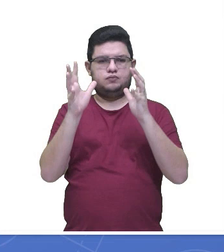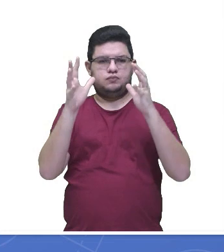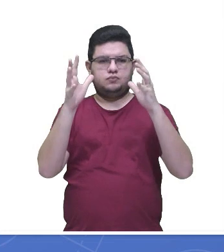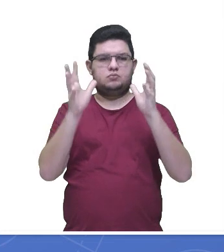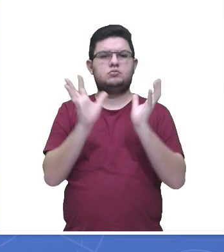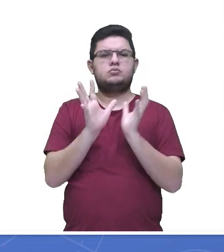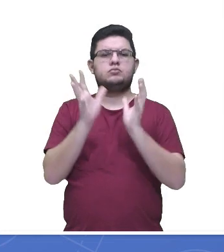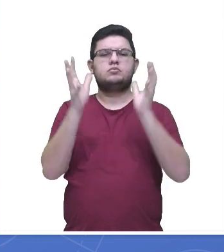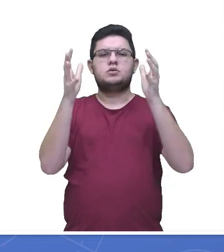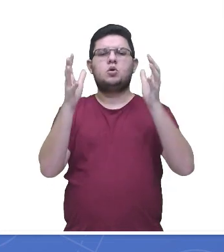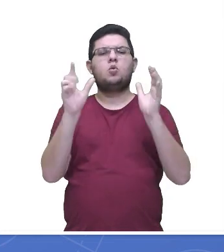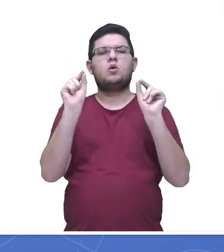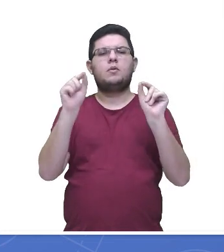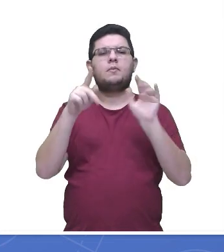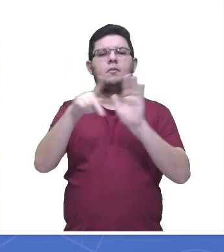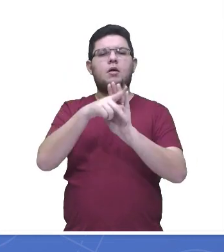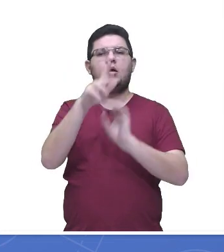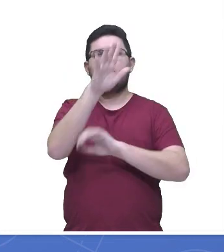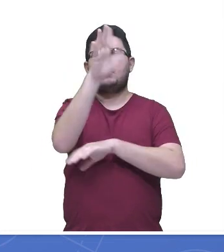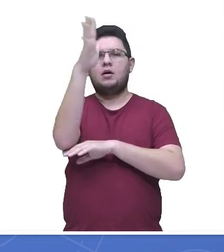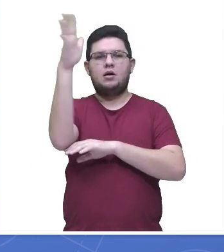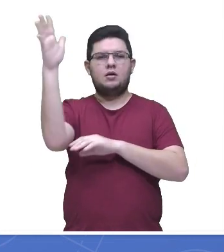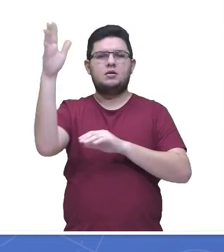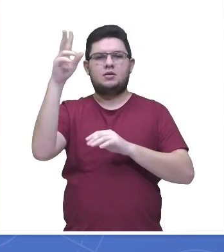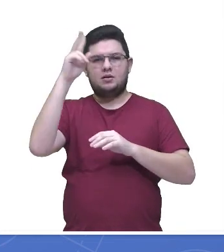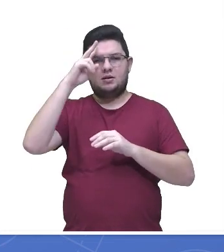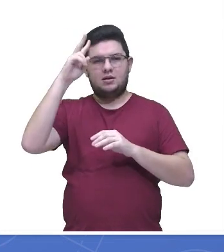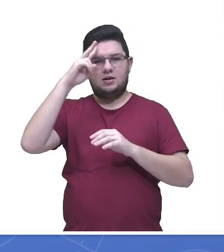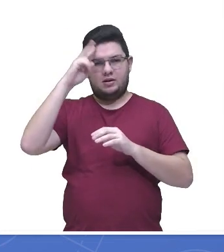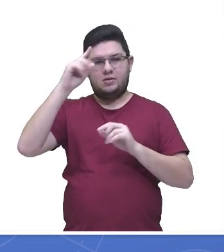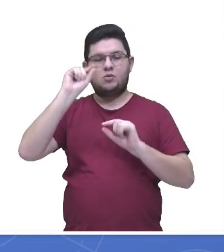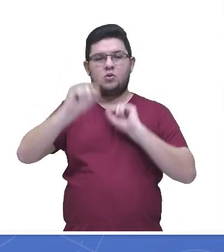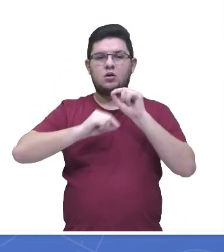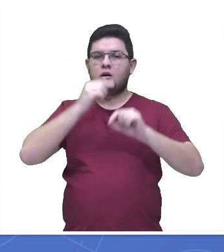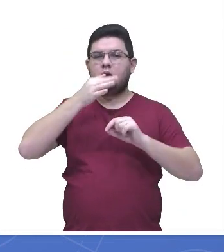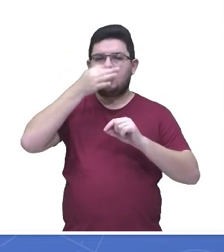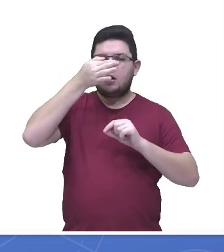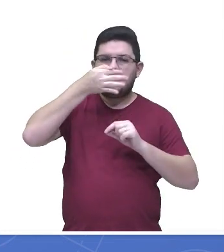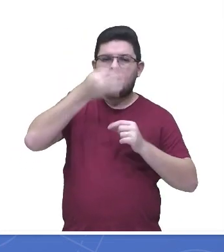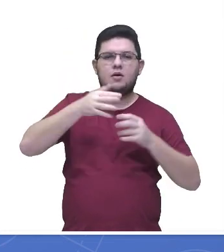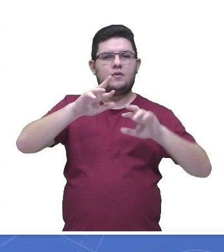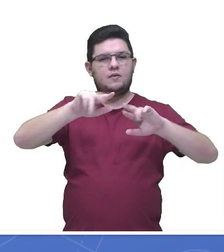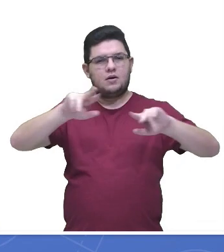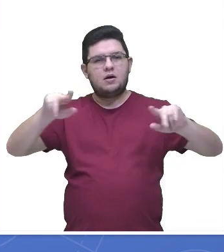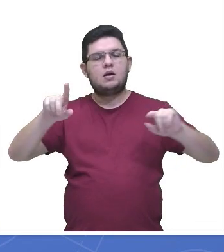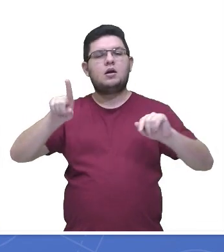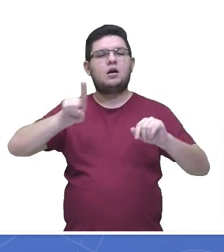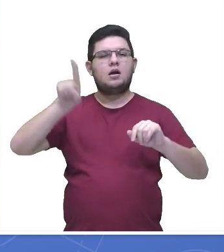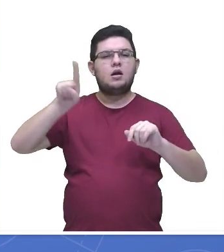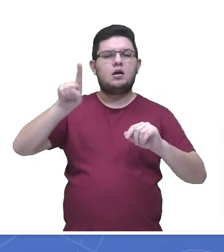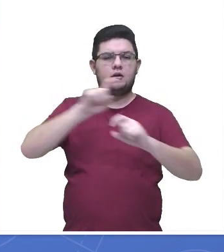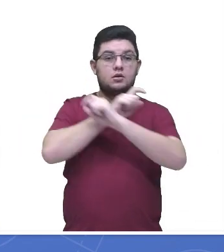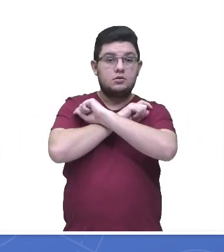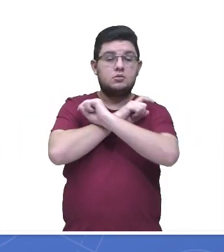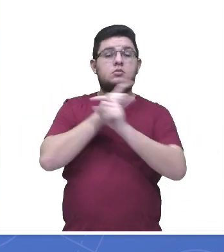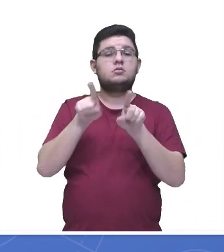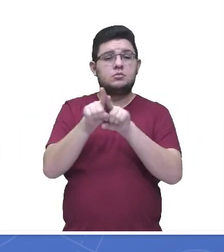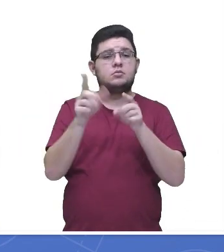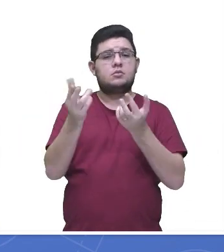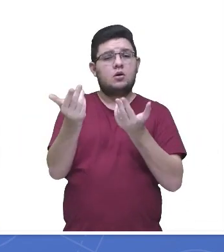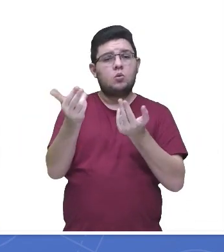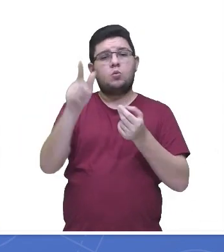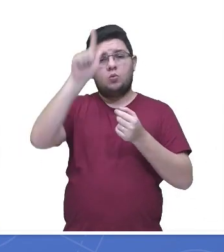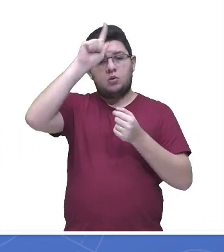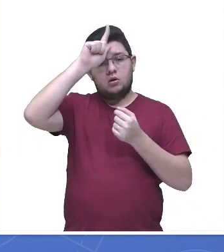natureza falando. Vocês viram lá lótus, papiros, lá no Egito? Aqui também vai ter homenagem à questão